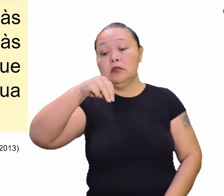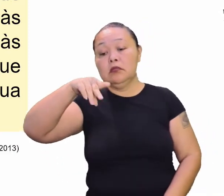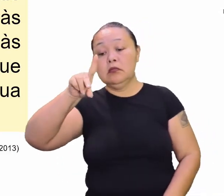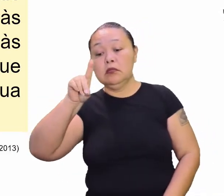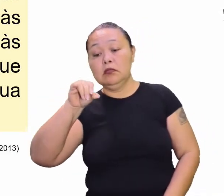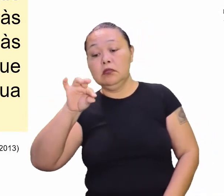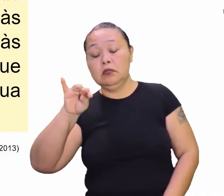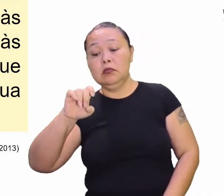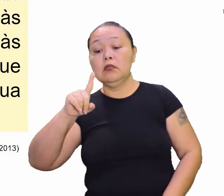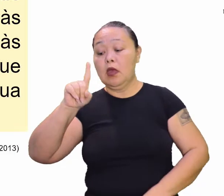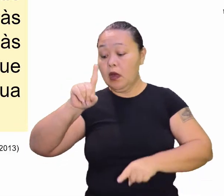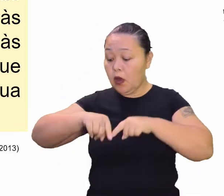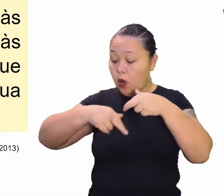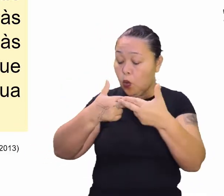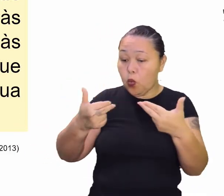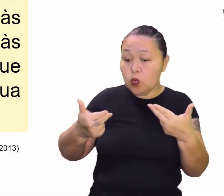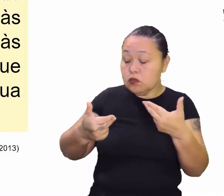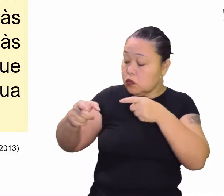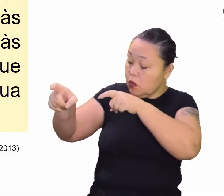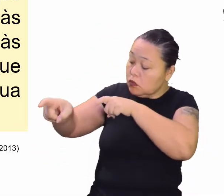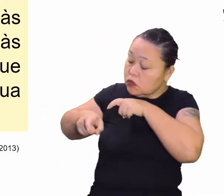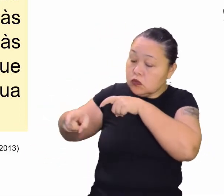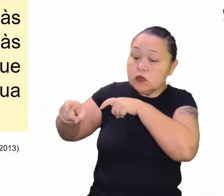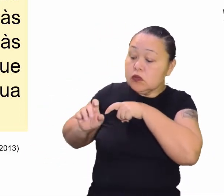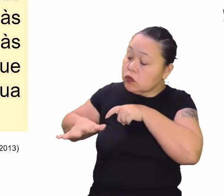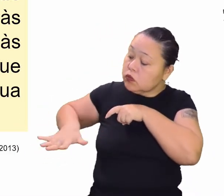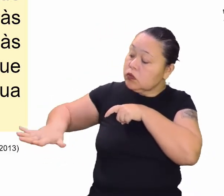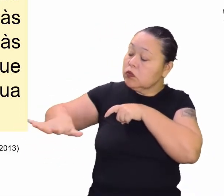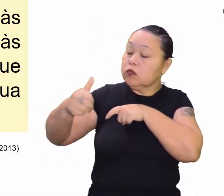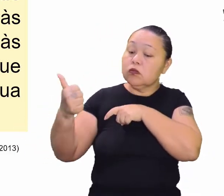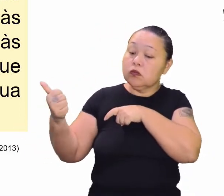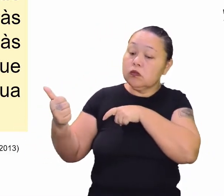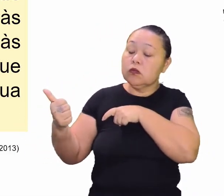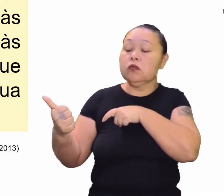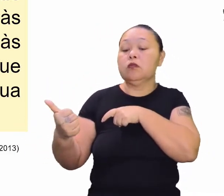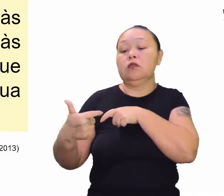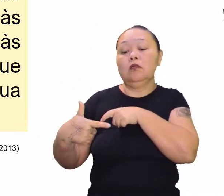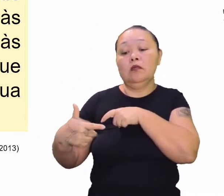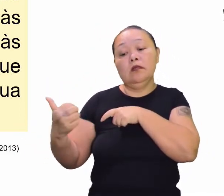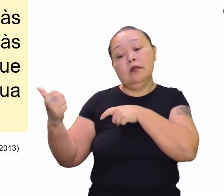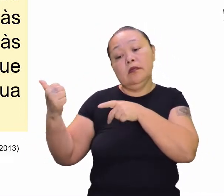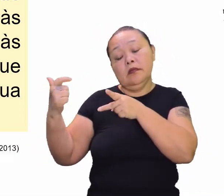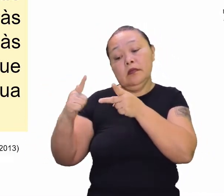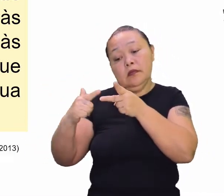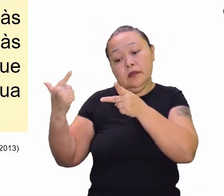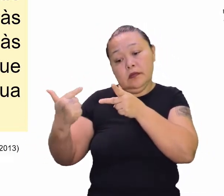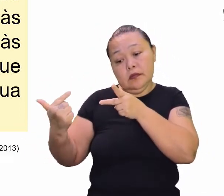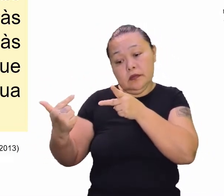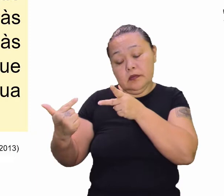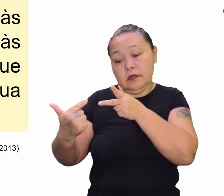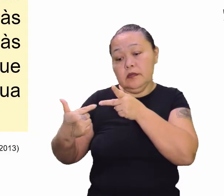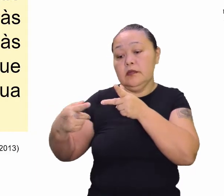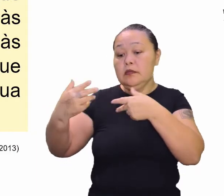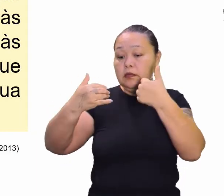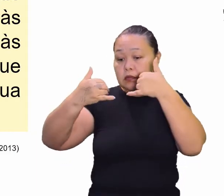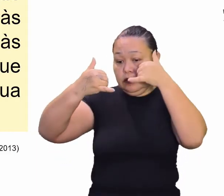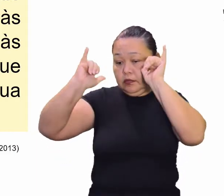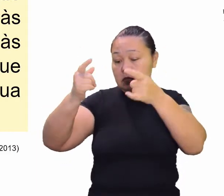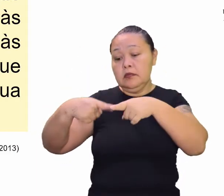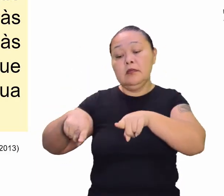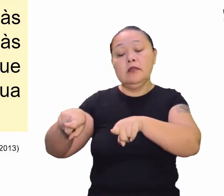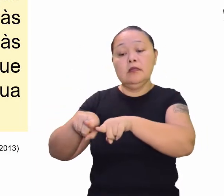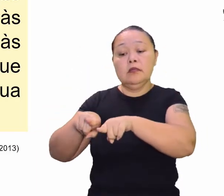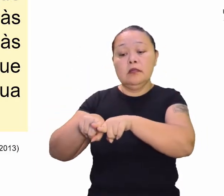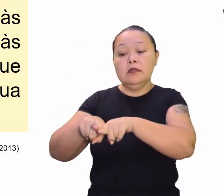commodities, mercadorias, produtos do setor primário, como produto agrícola, produto da pecuária e